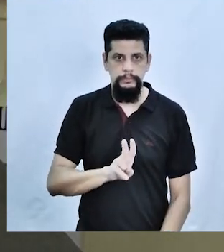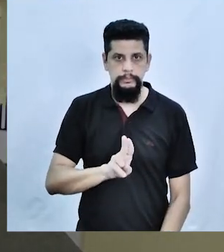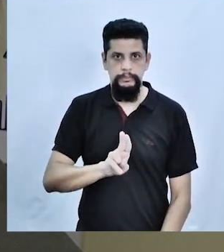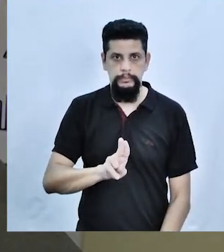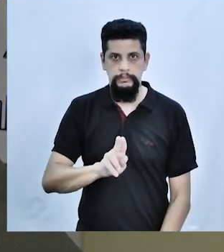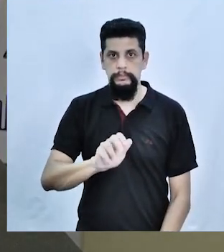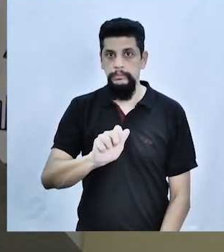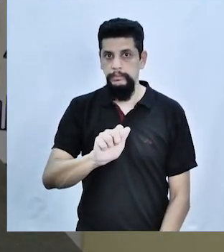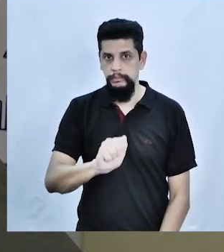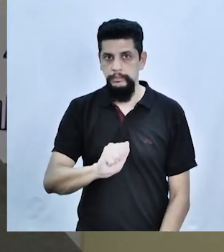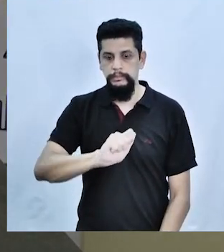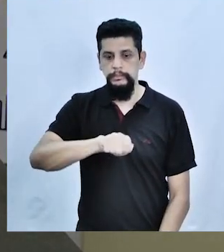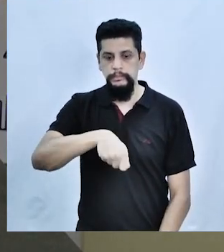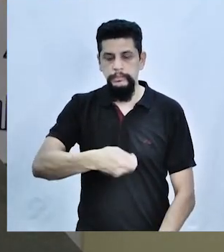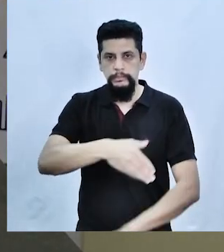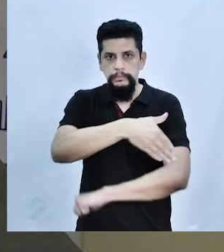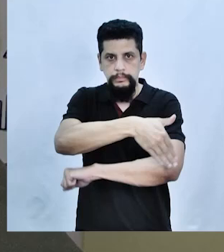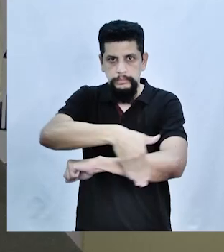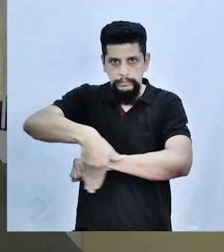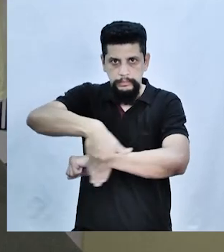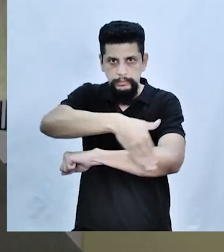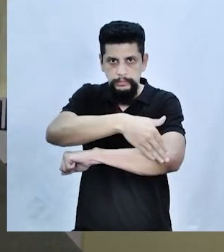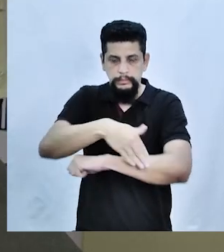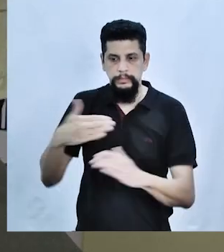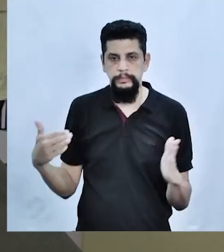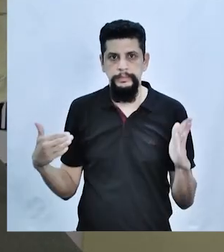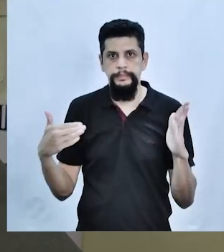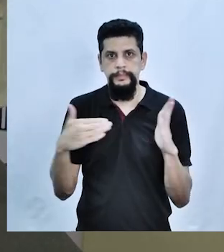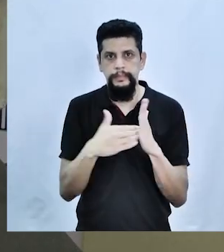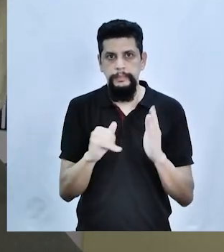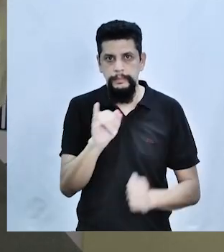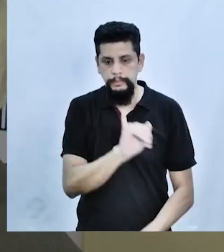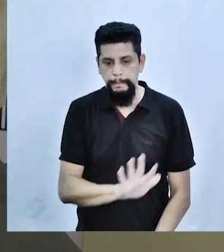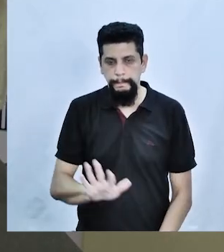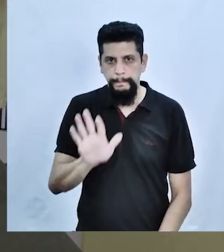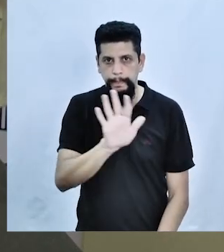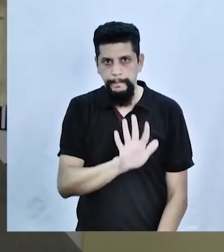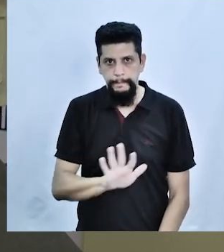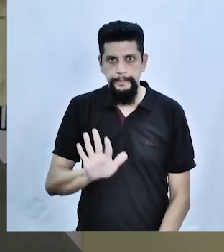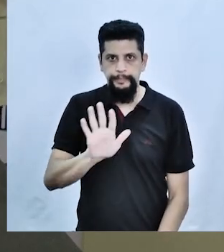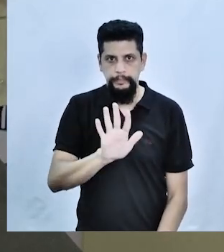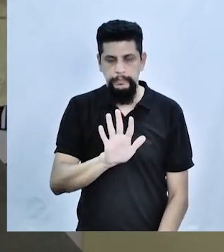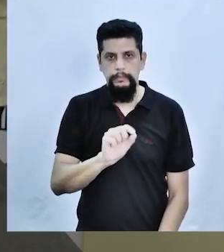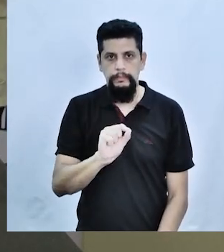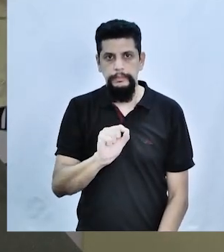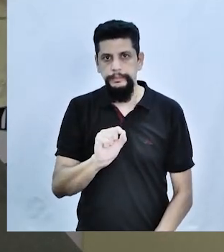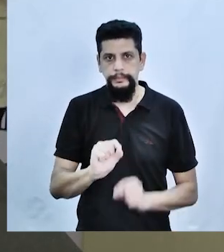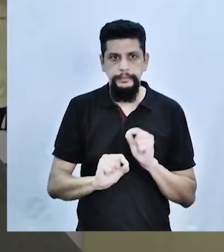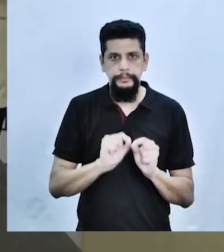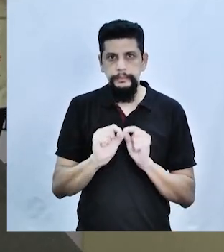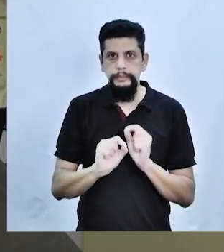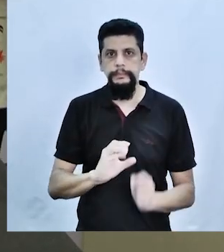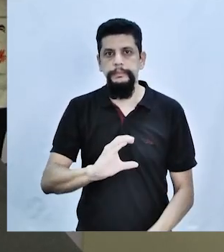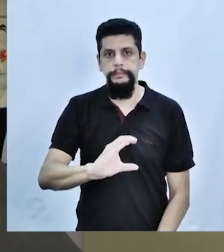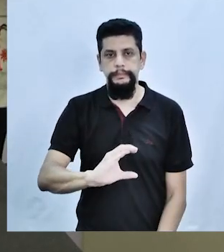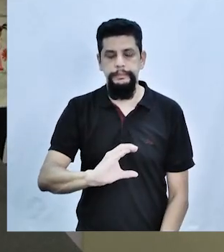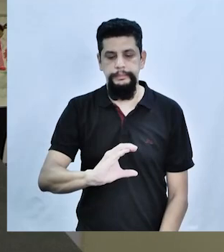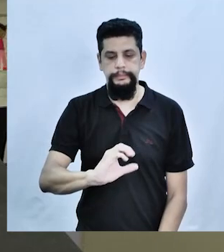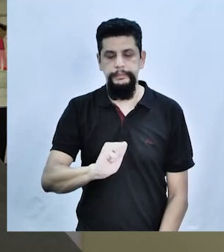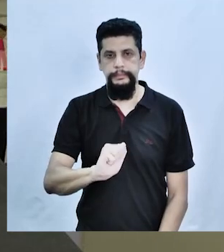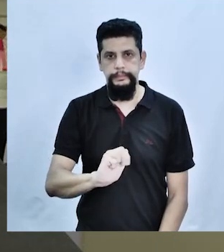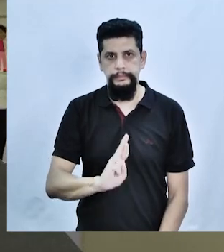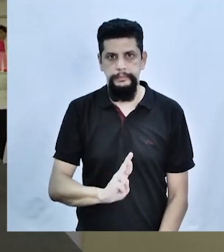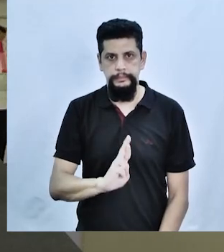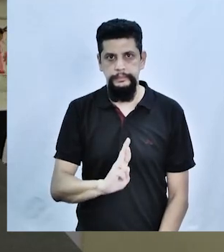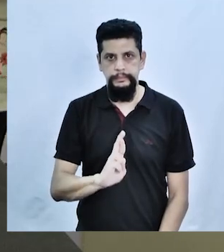rua. Isso mesmo. Tá. Temos mais uma imagem. E a última imagem está é o quê? Um